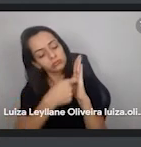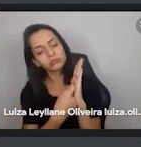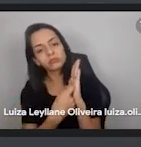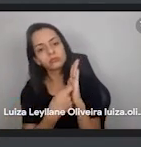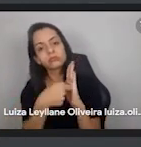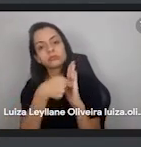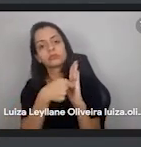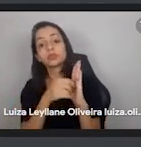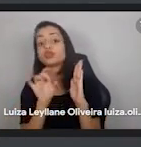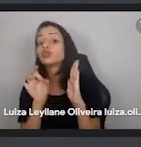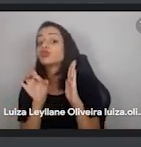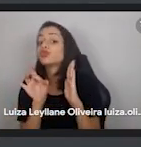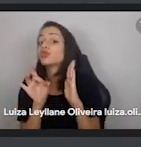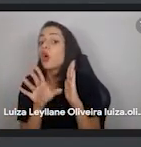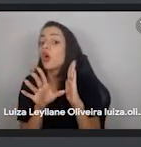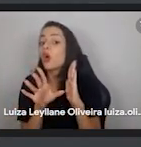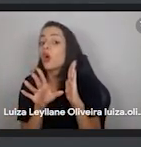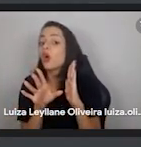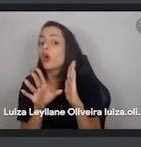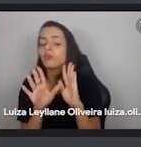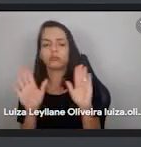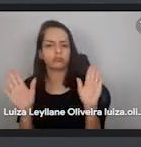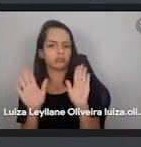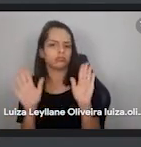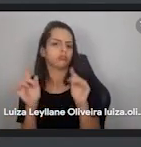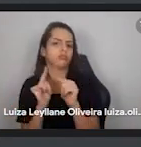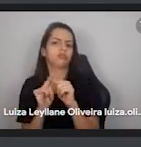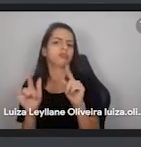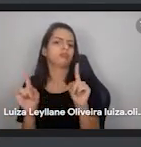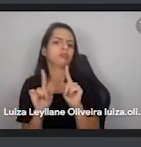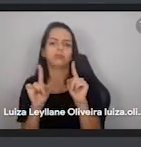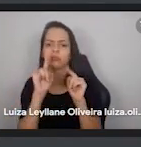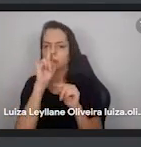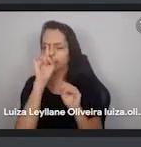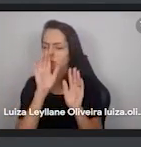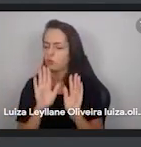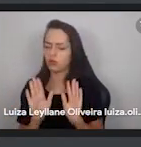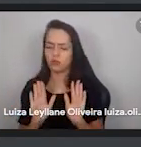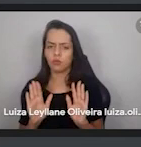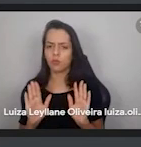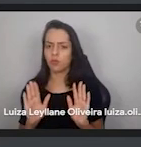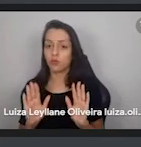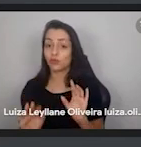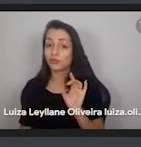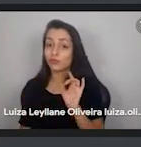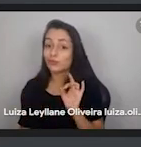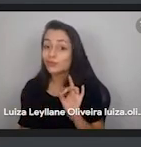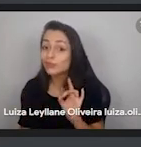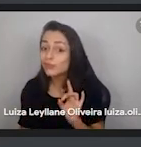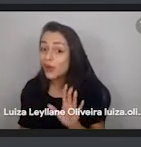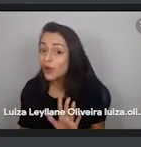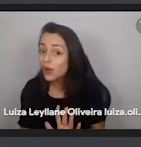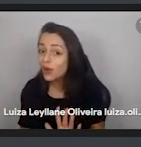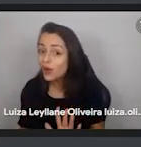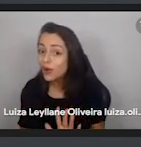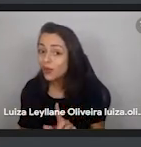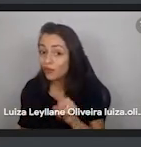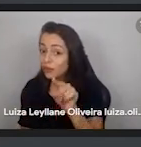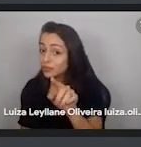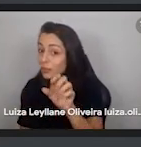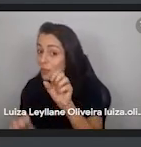tiver belezinha? Nenhum risco. Mas é o quê? É só isso que a norma fala.